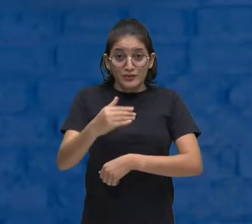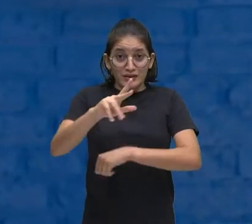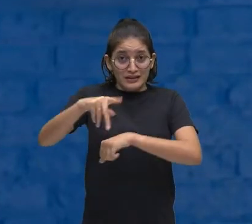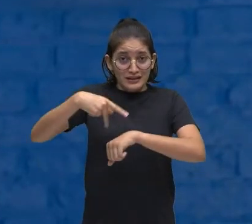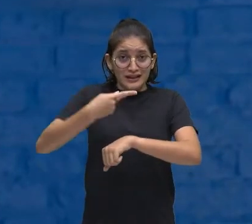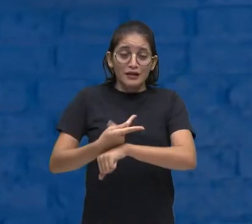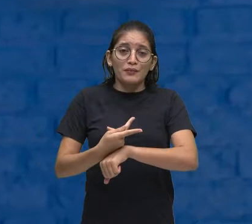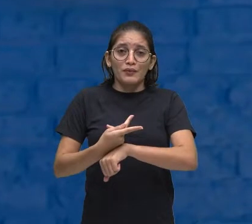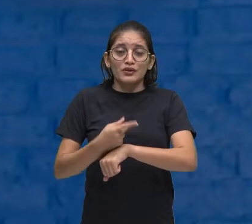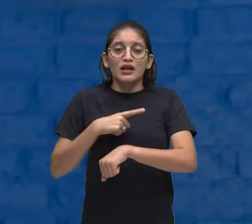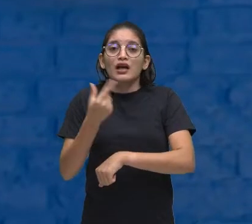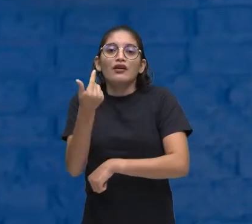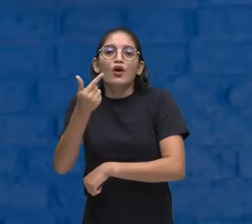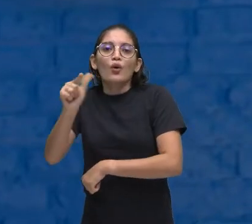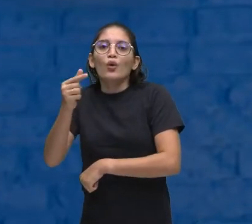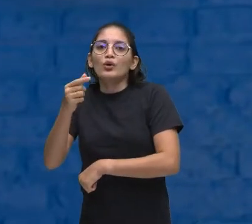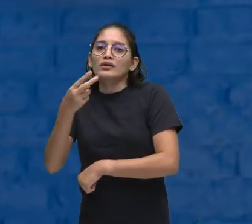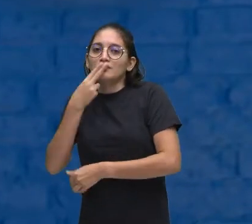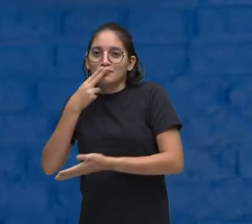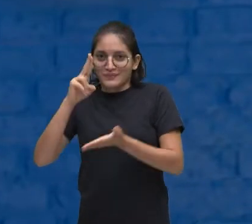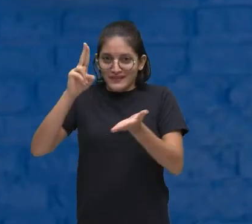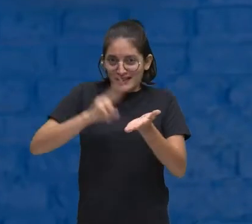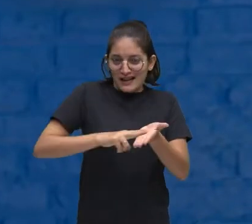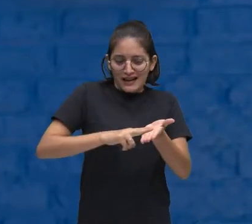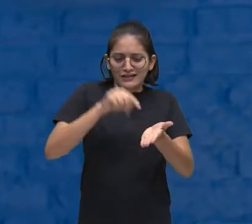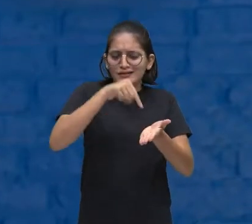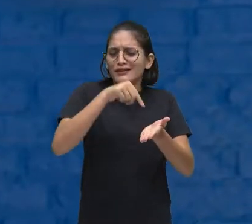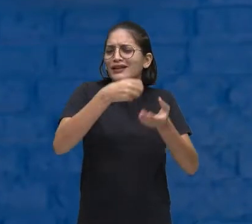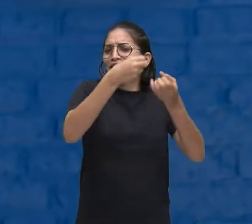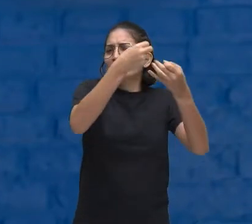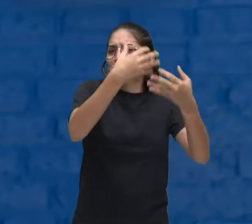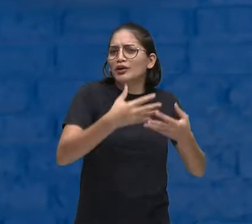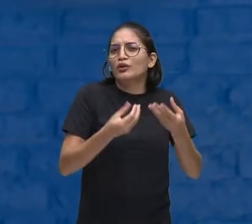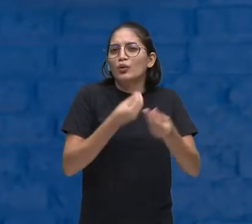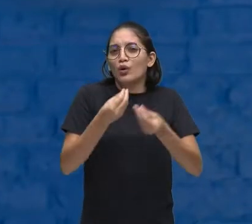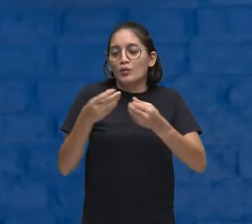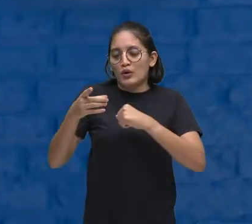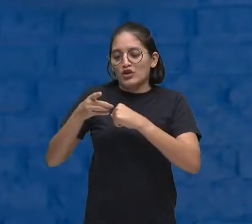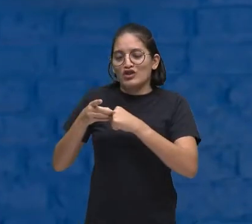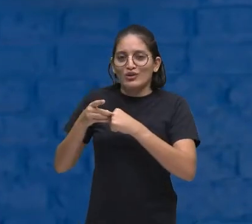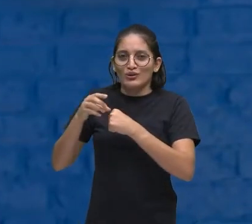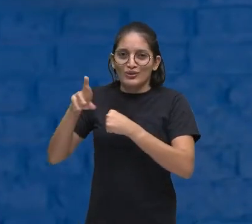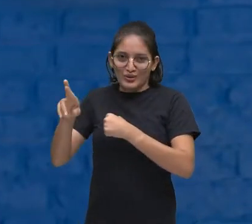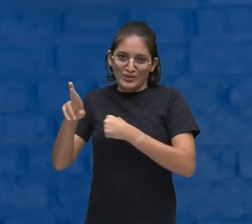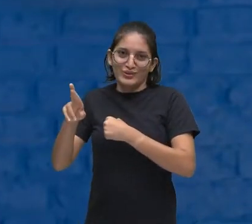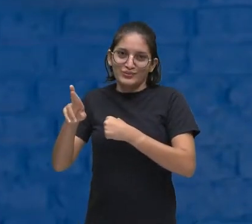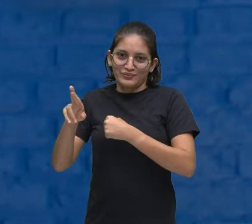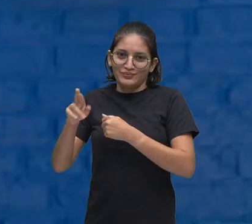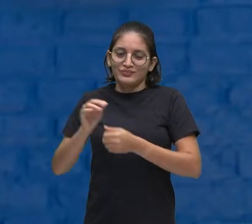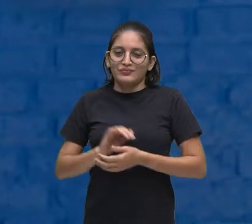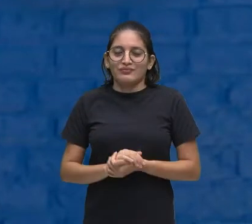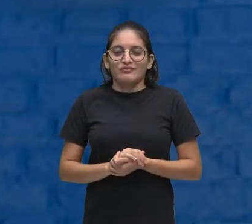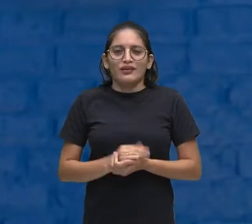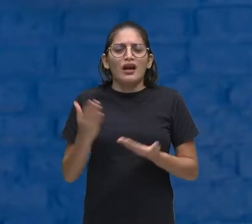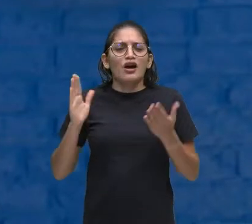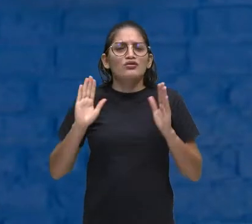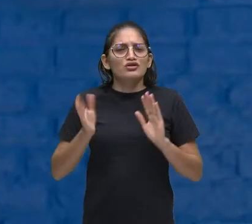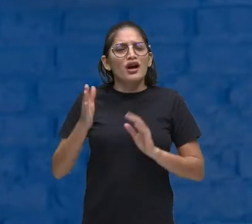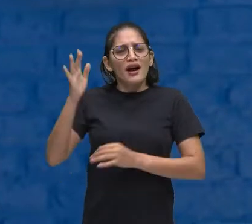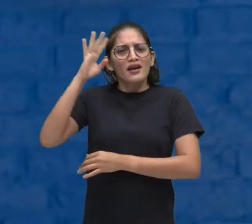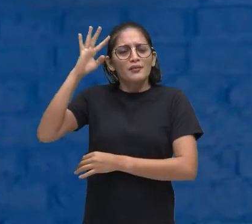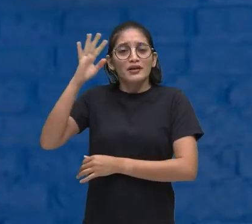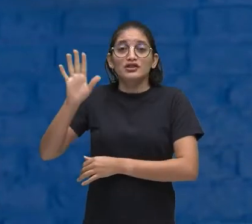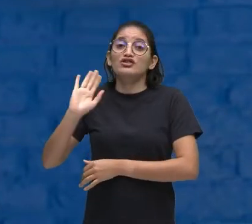ela recebeu uma outra cartinha dizendo que ele era conhecido agora como Doutor Ricardo. Olha, então a gente já imagina que ele já entrou